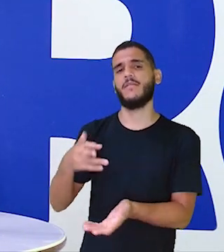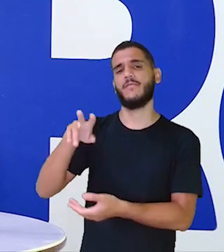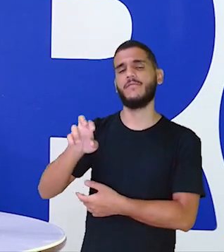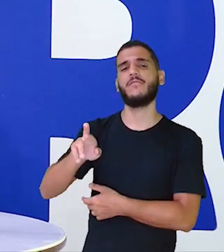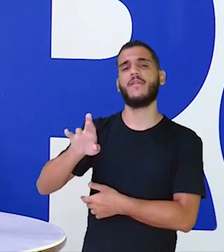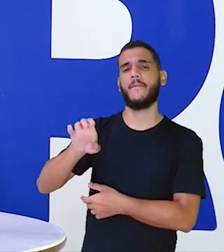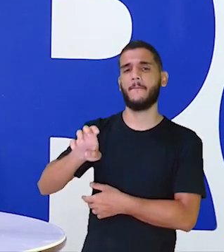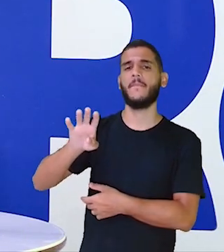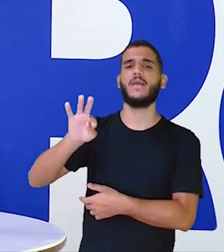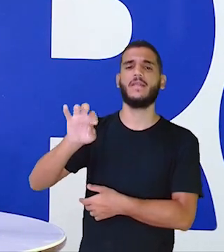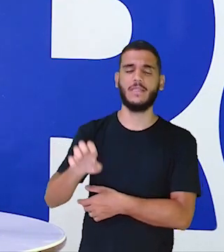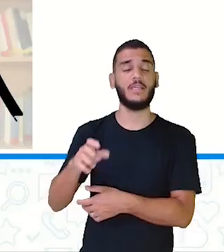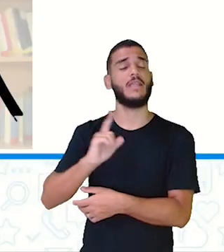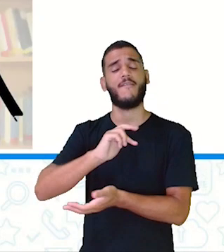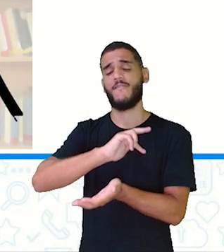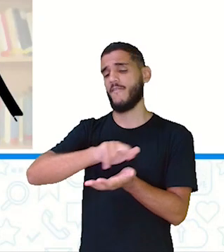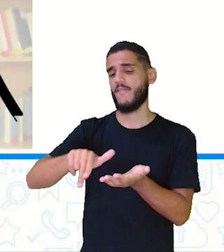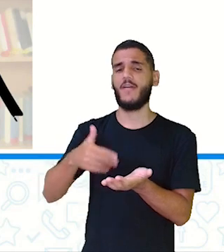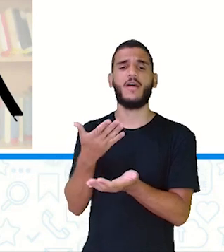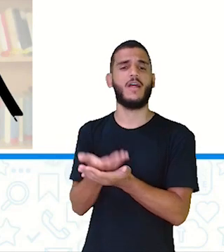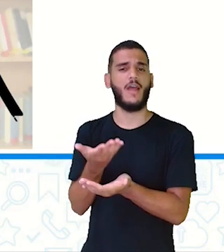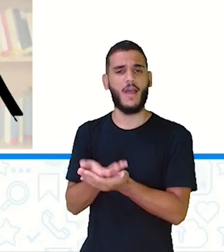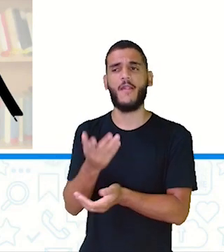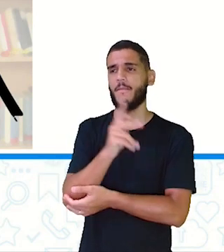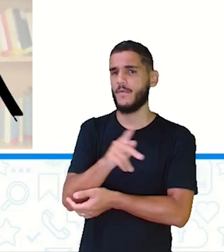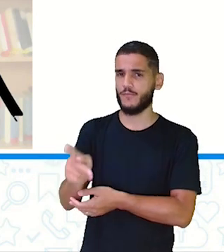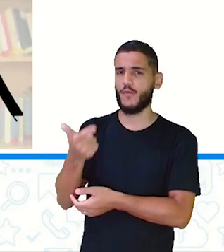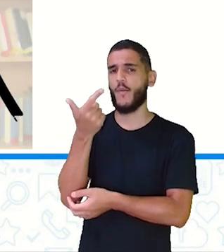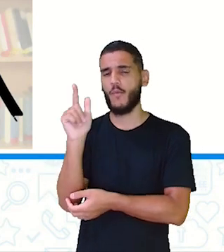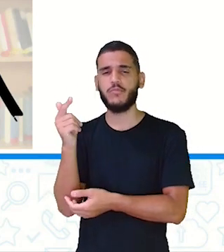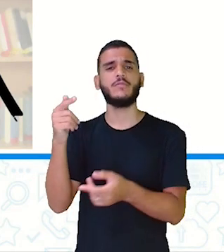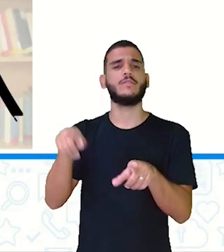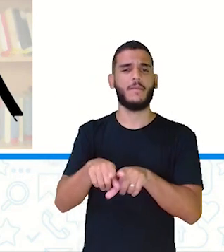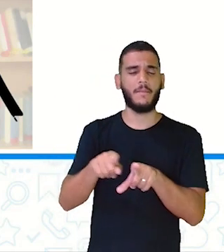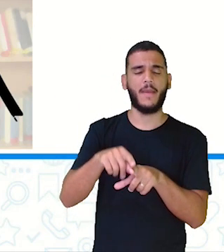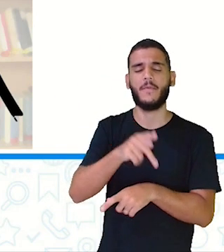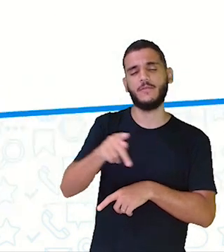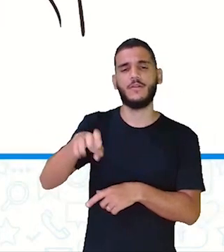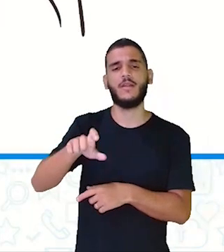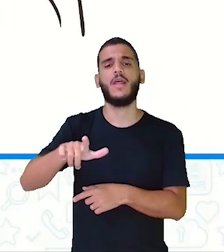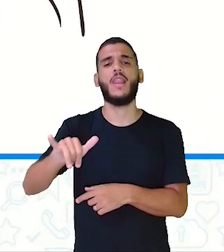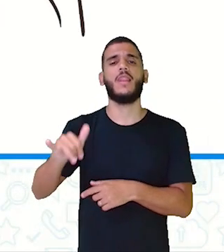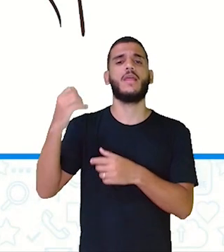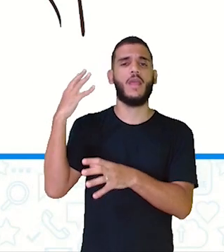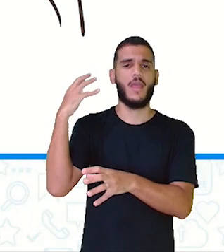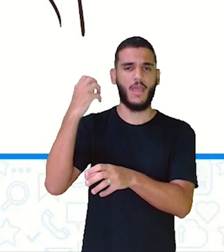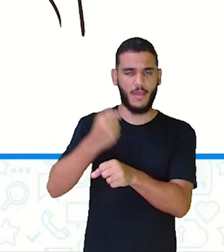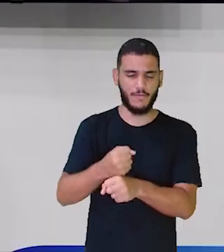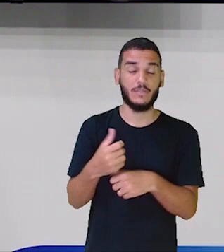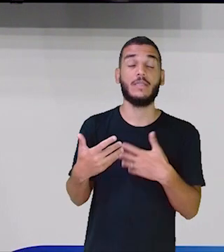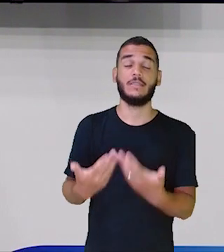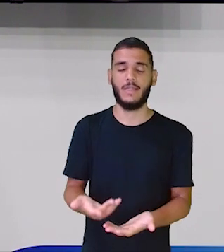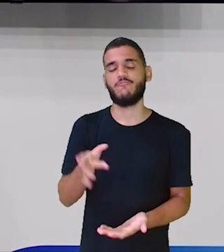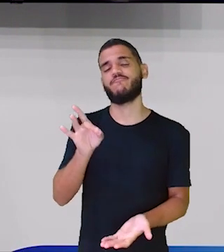verdade? Vocês assistiram várias aulas da professora Mauricéia e a professora Eli está apenas revisando.